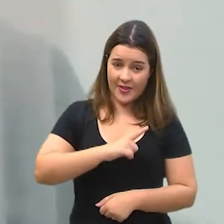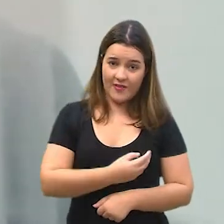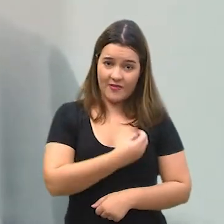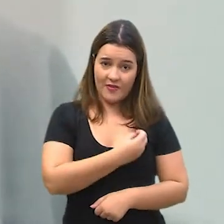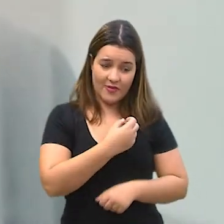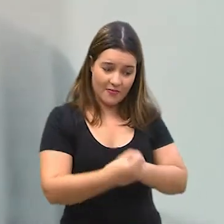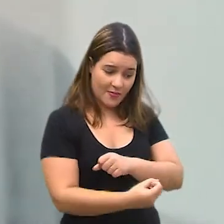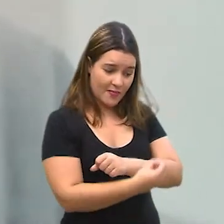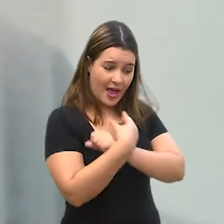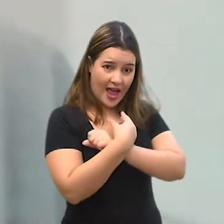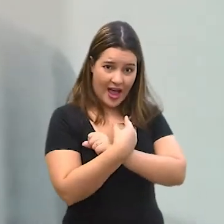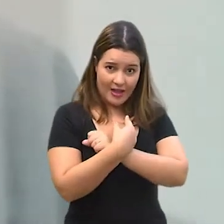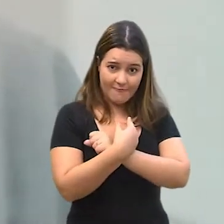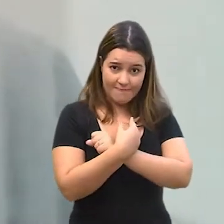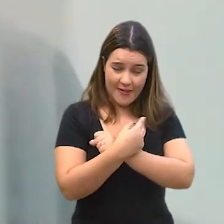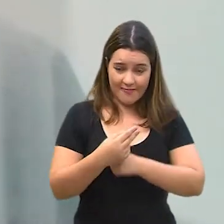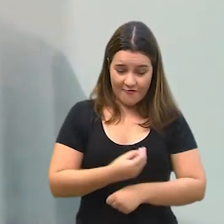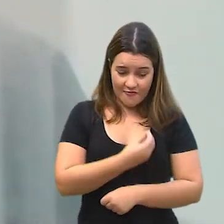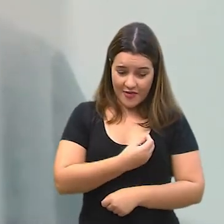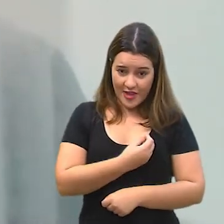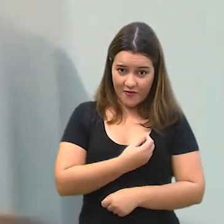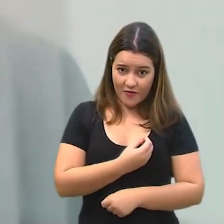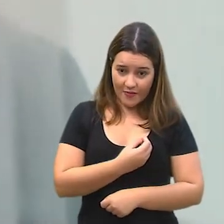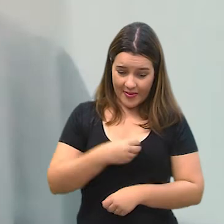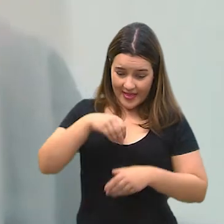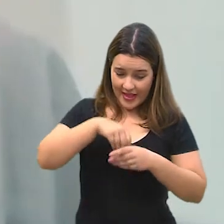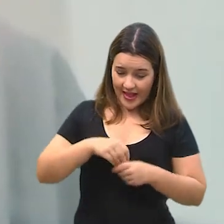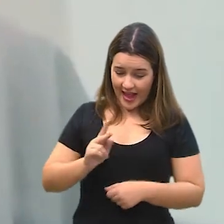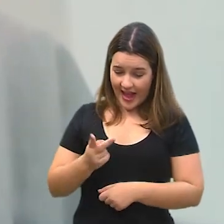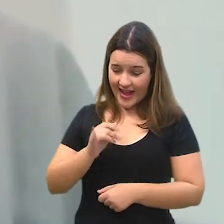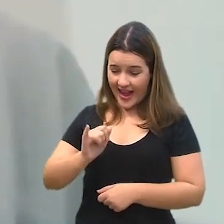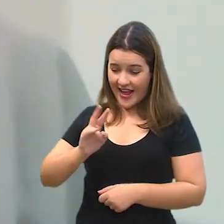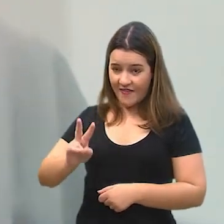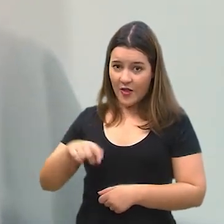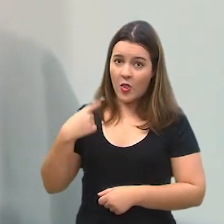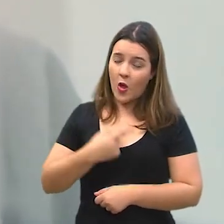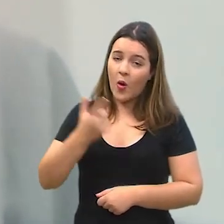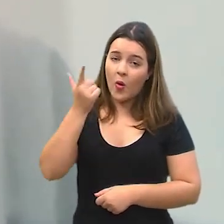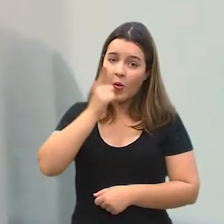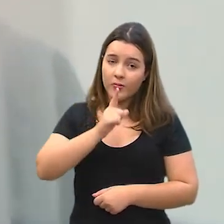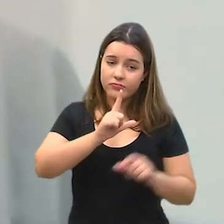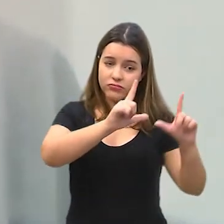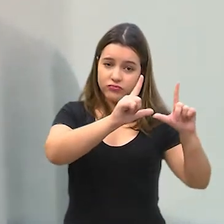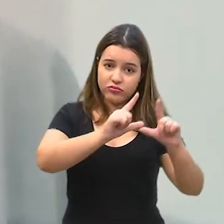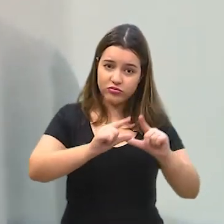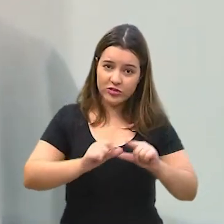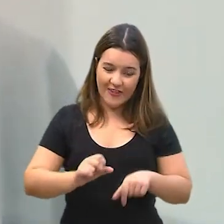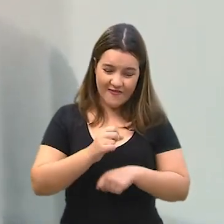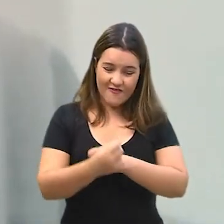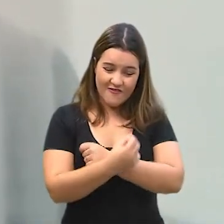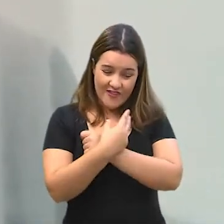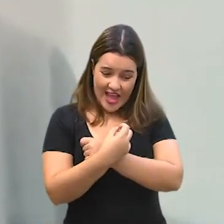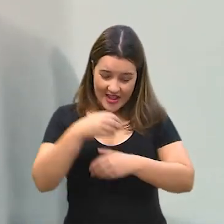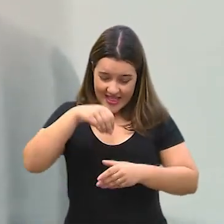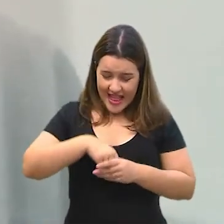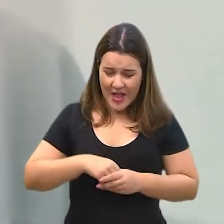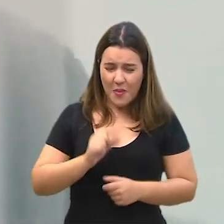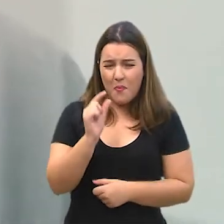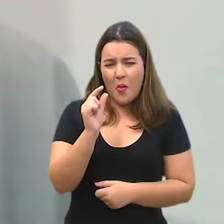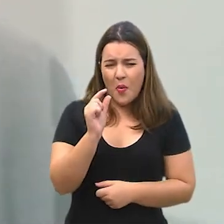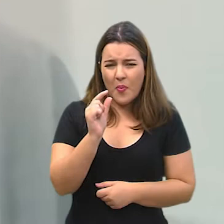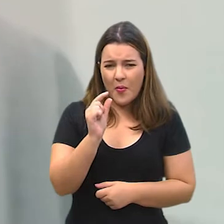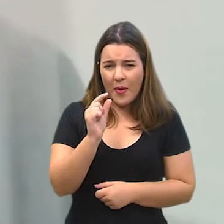dessa medicação, a pessoa não vai evoluir, né, para o estágio de doença mesmo, de AIDS, e aí consegue